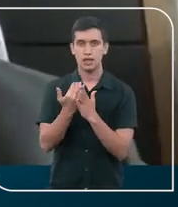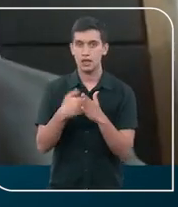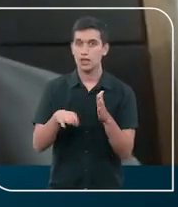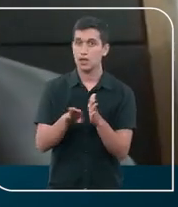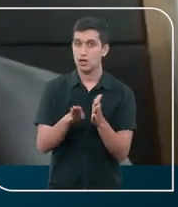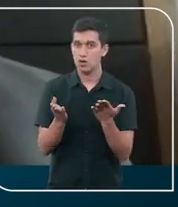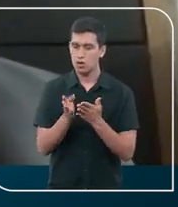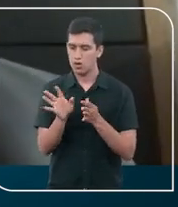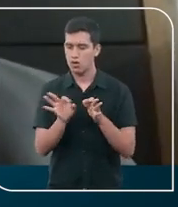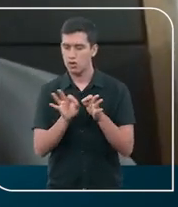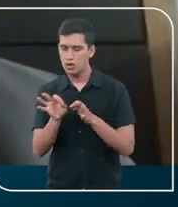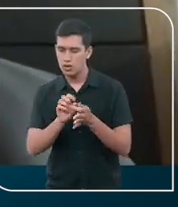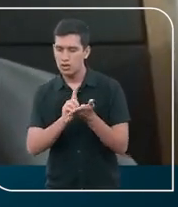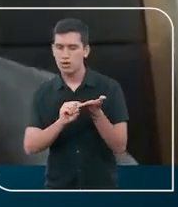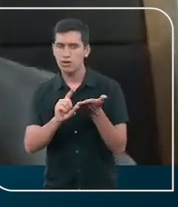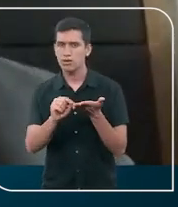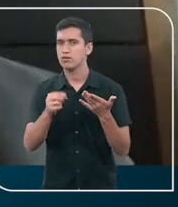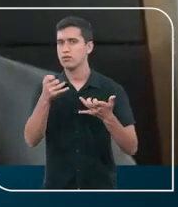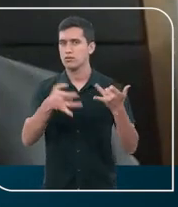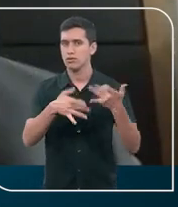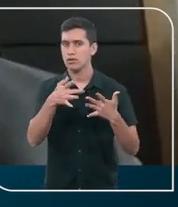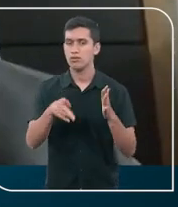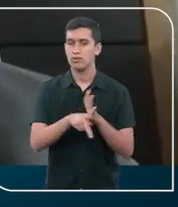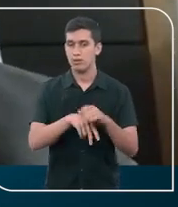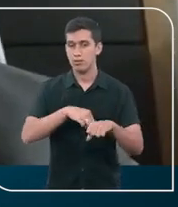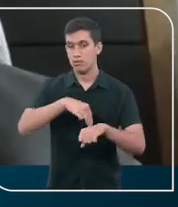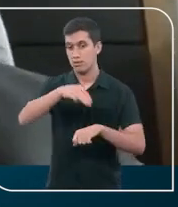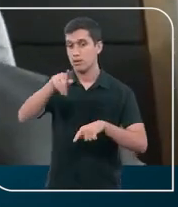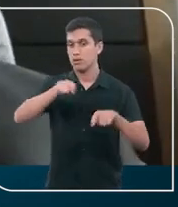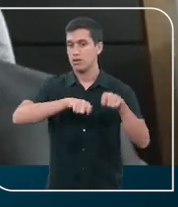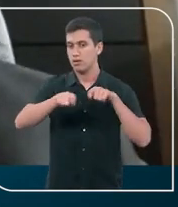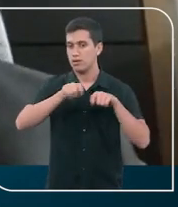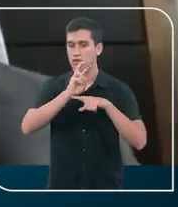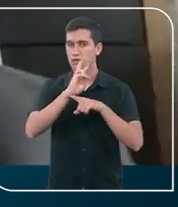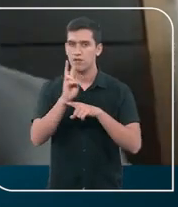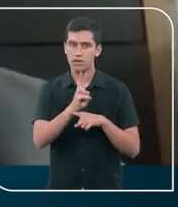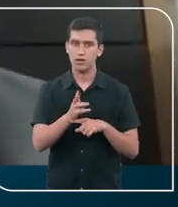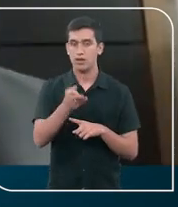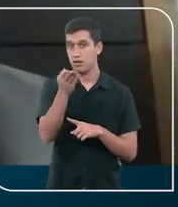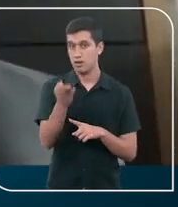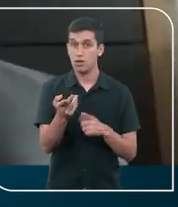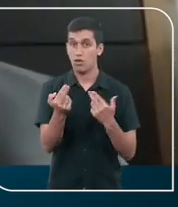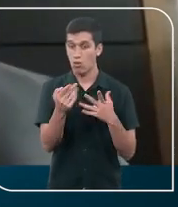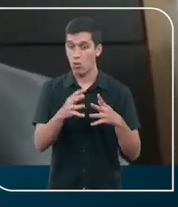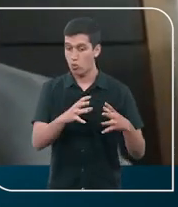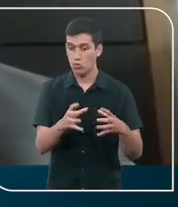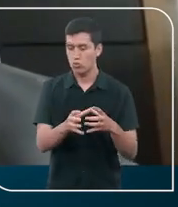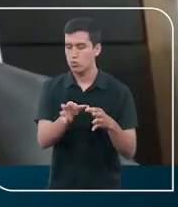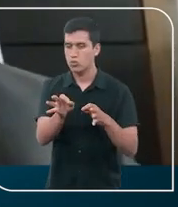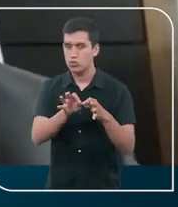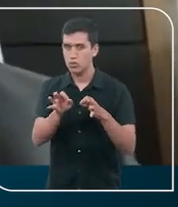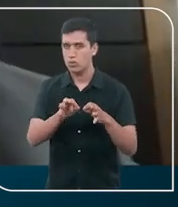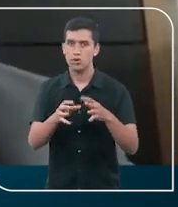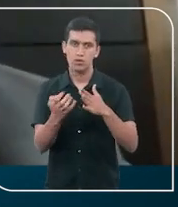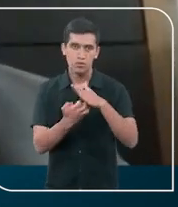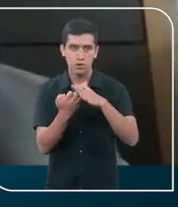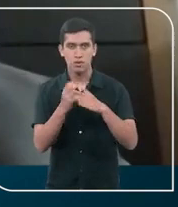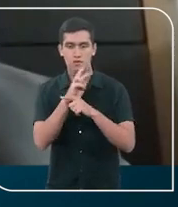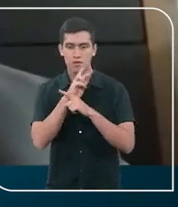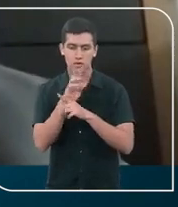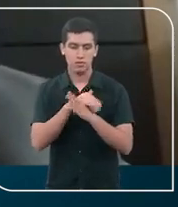dissertação, no mestrado em administração, olhar o condomínio como uma organização, né, olhar o condomínio dentro desse